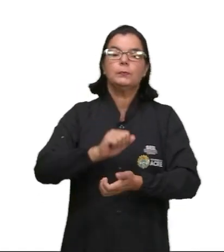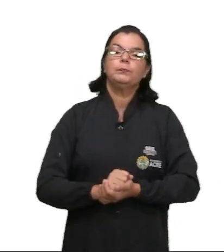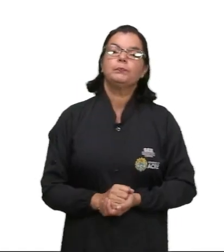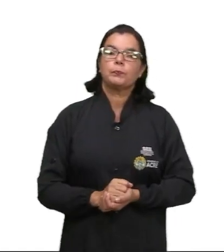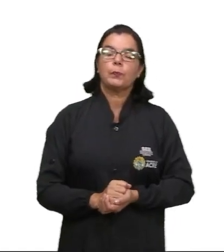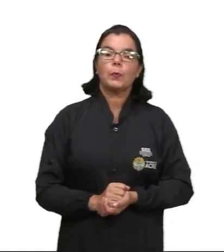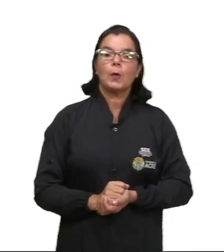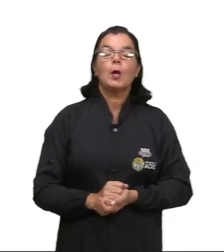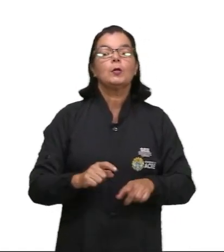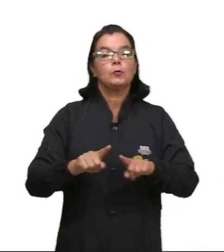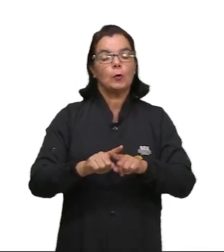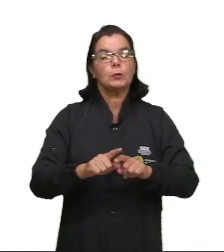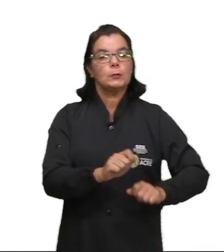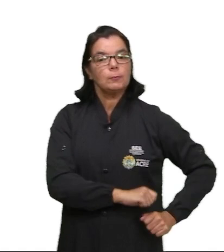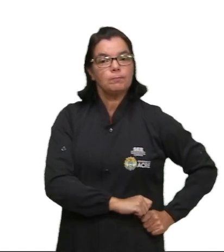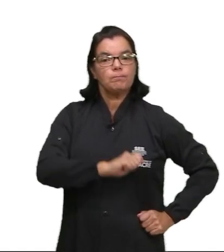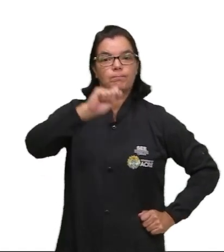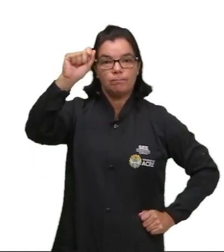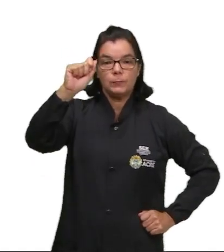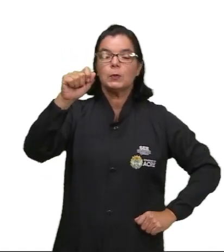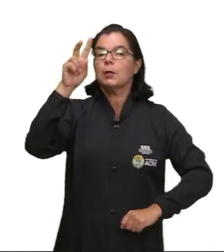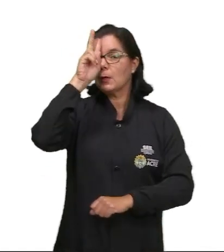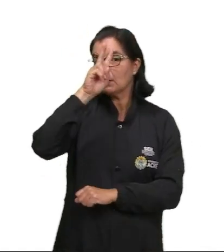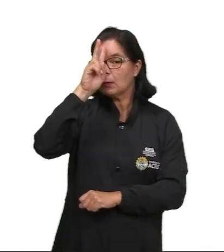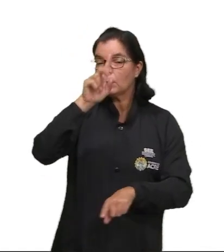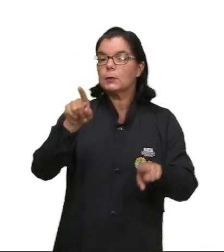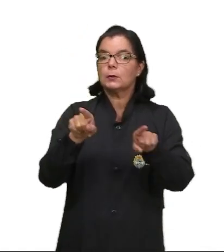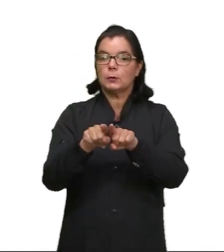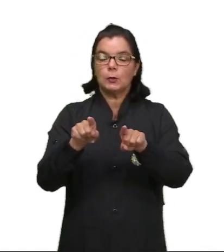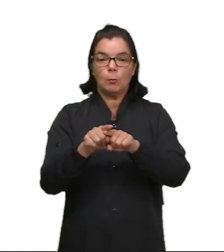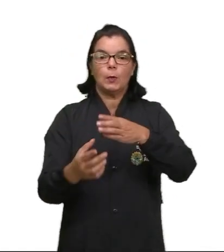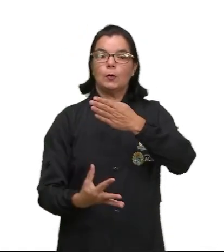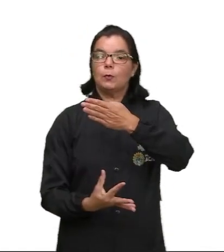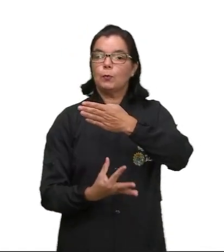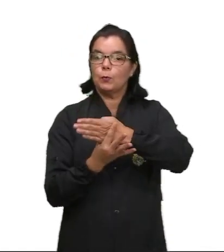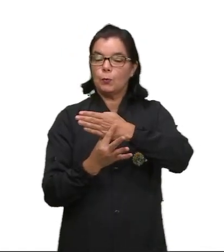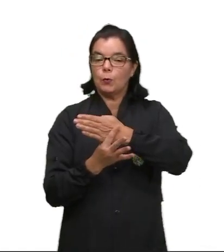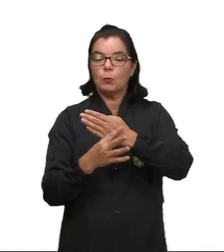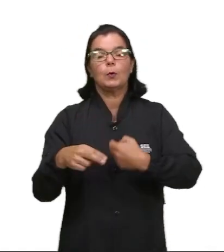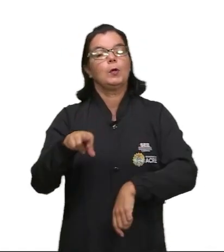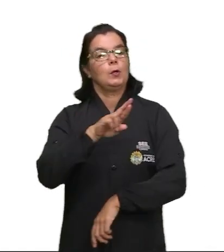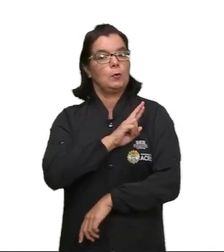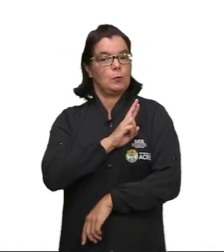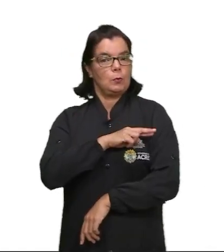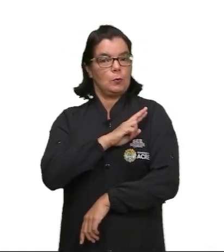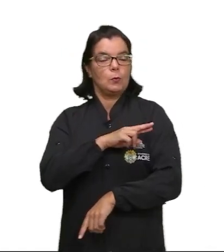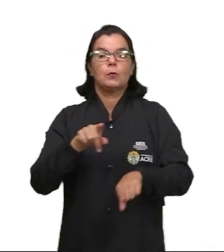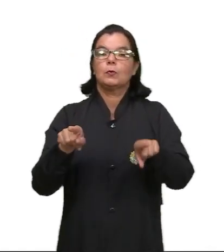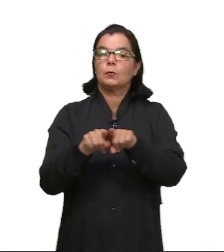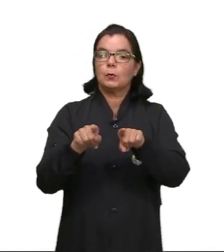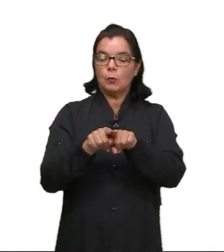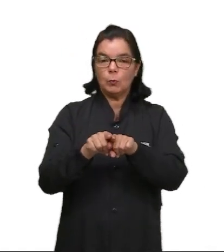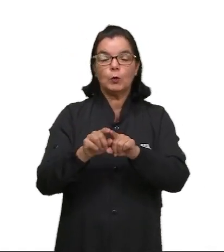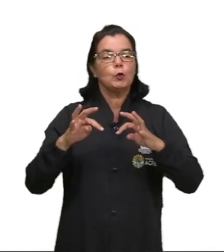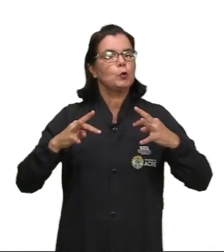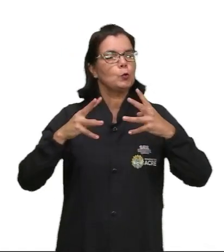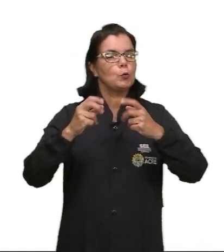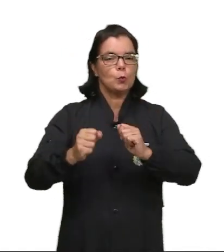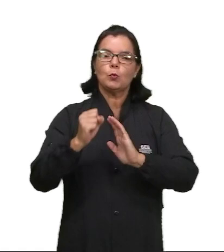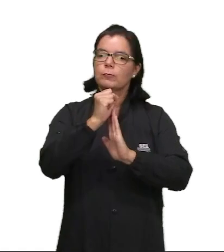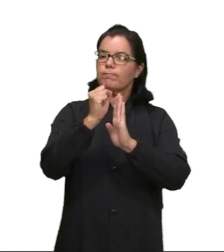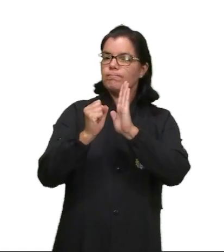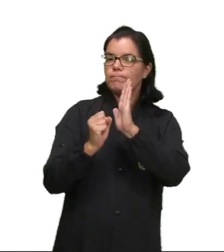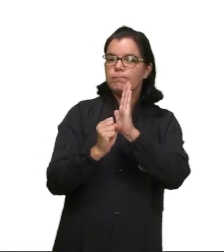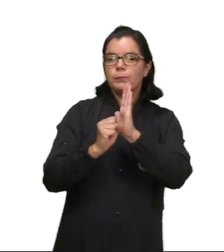Nossa independência, e aí é importante lembrar também do realismo, do romantismo e todos os movimentos do século XIX que